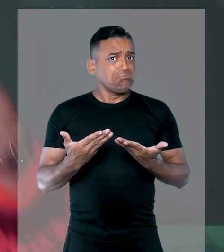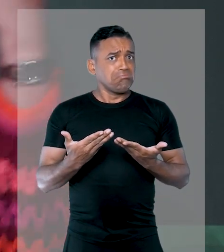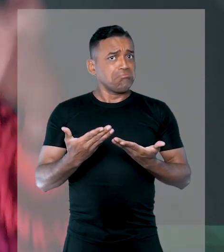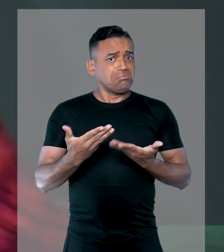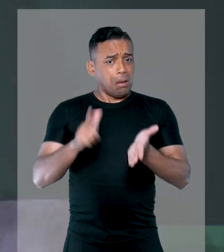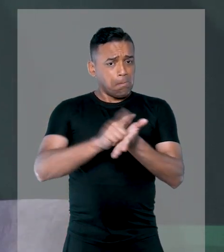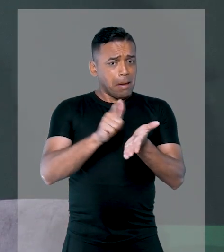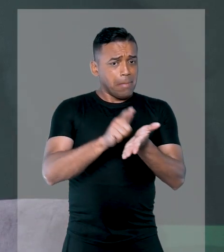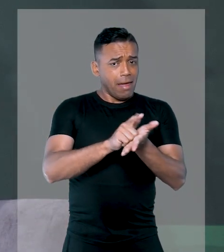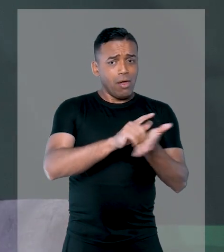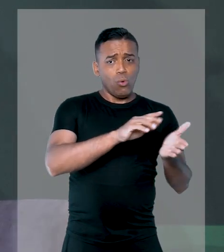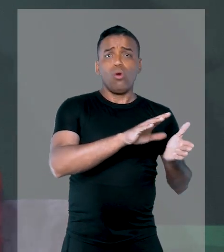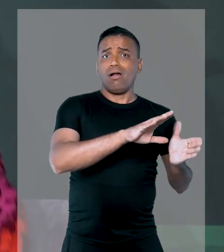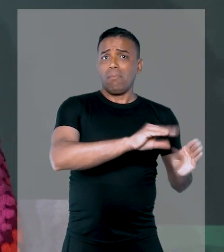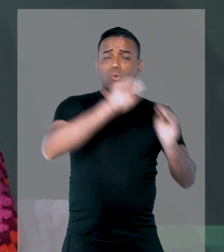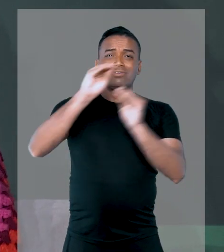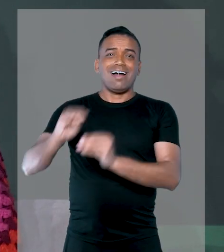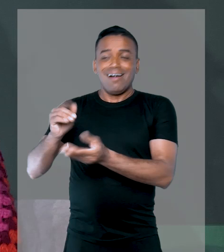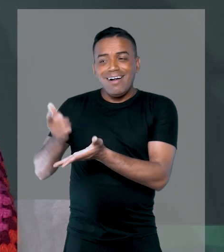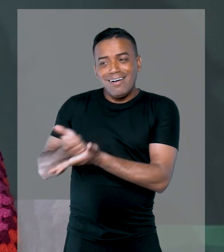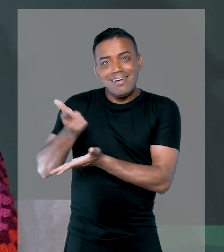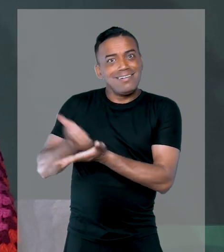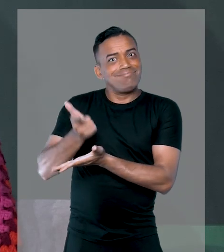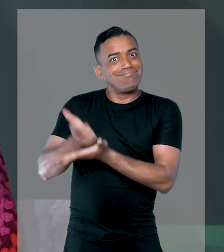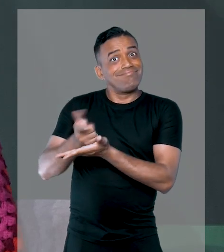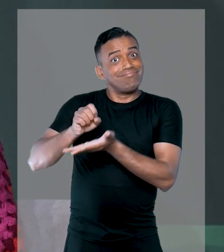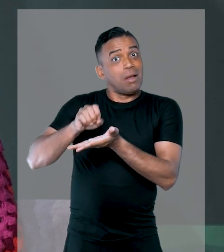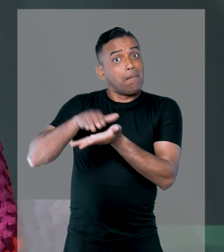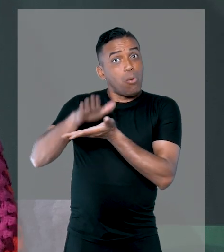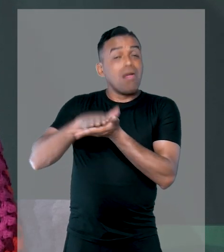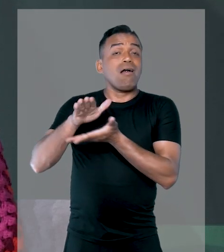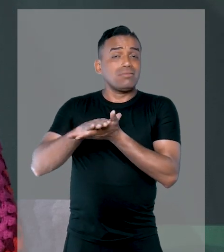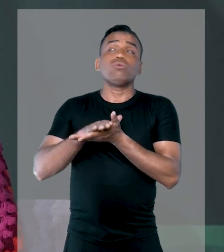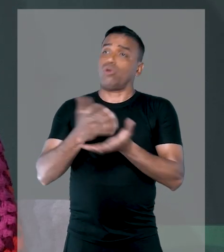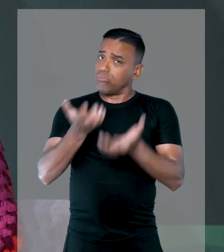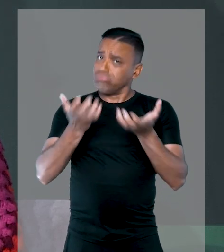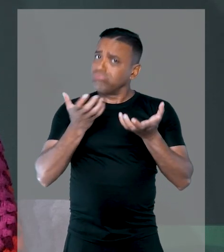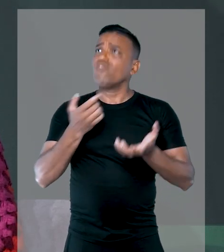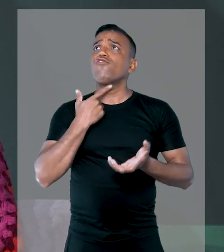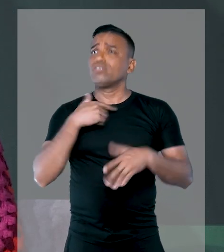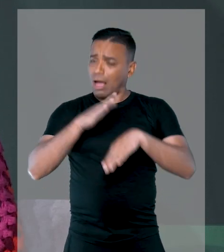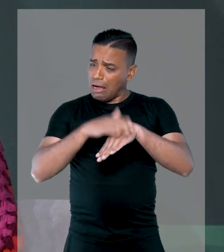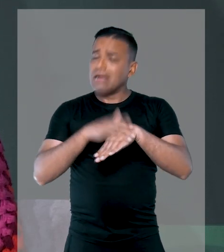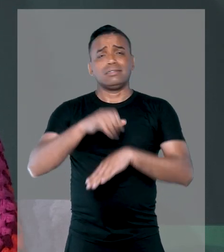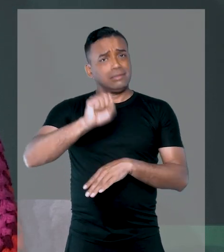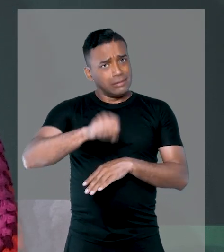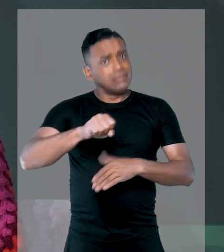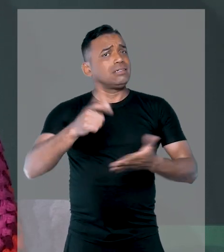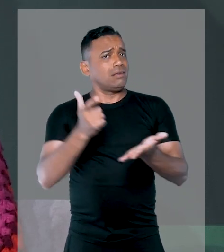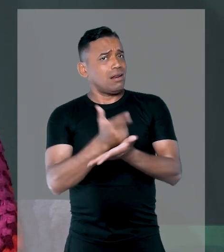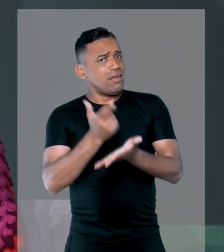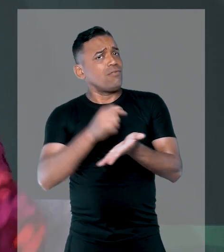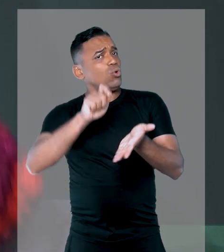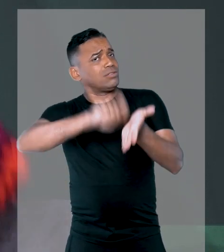sair de um papel e vir para o outro. Então, eu tenho, sim, vontade de publicar mais. Eu escrevo, sim. O problema é